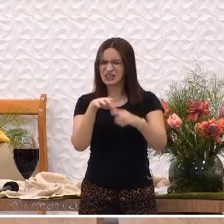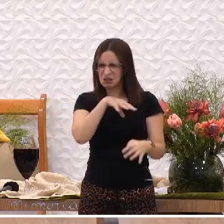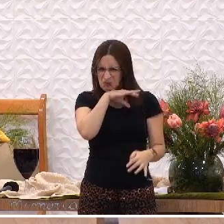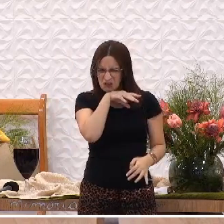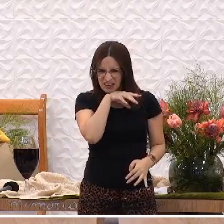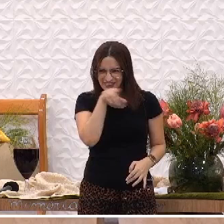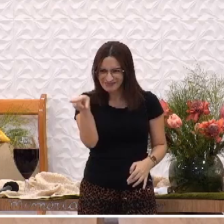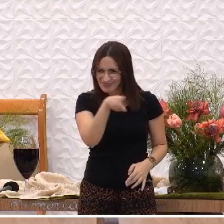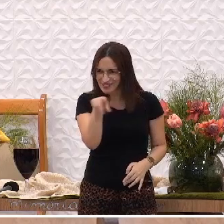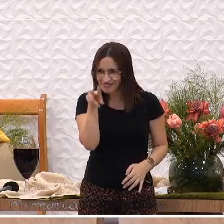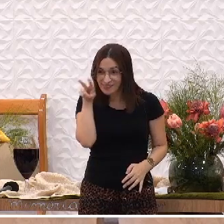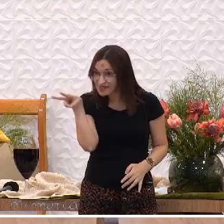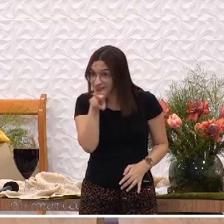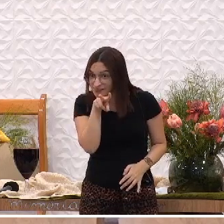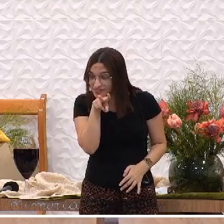escuro, ou está tranquilo?